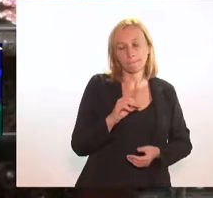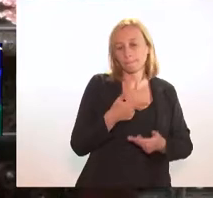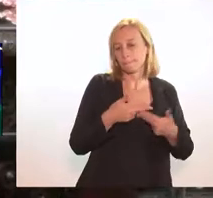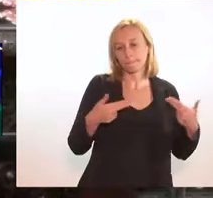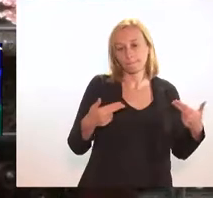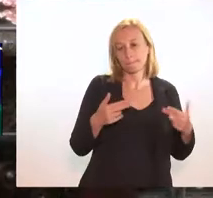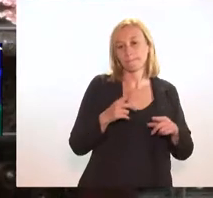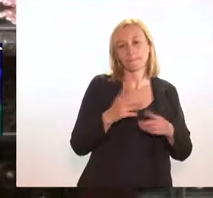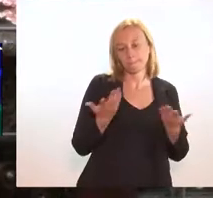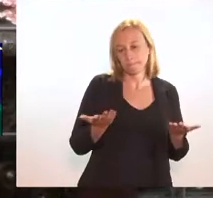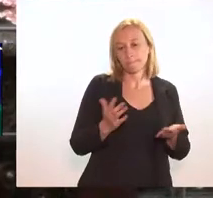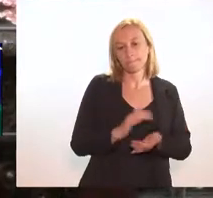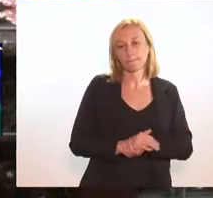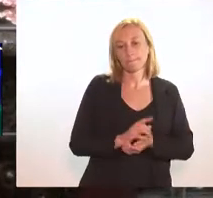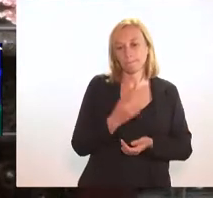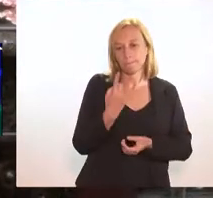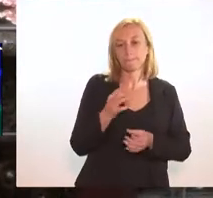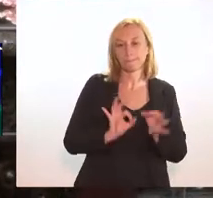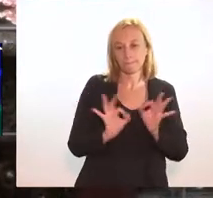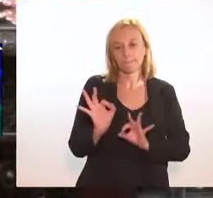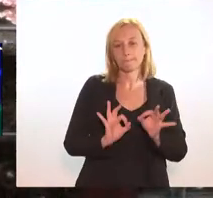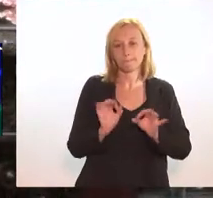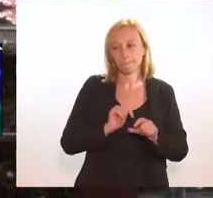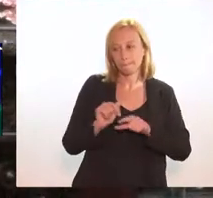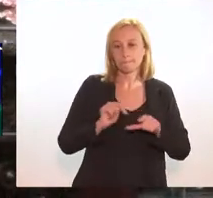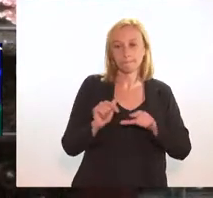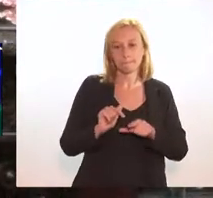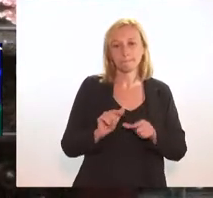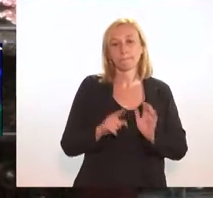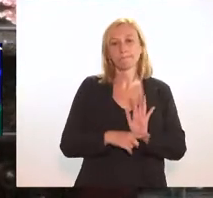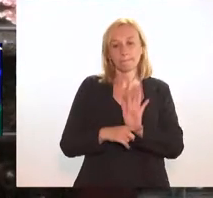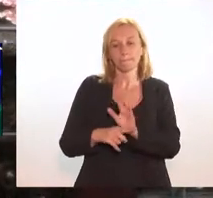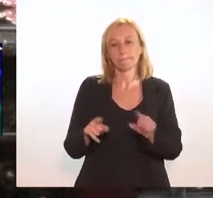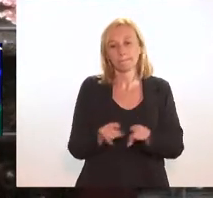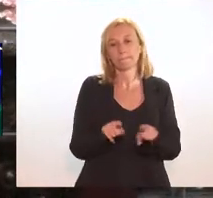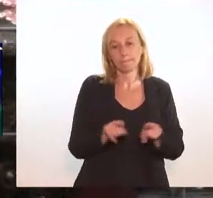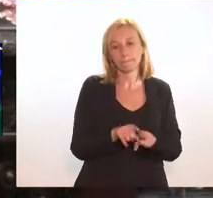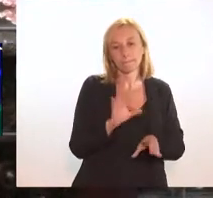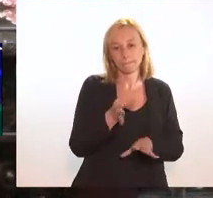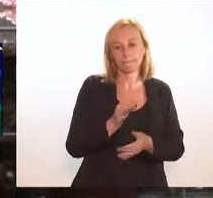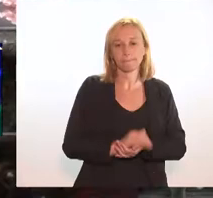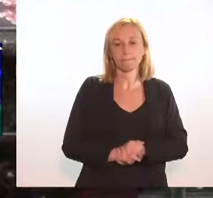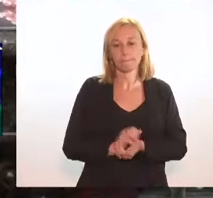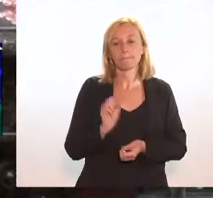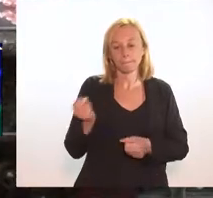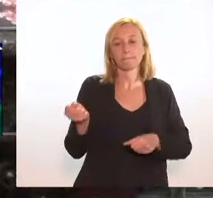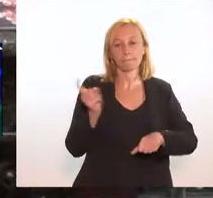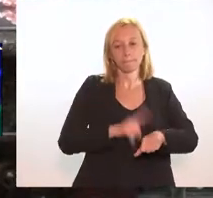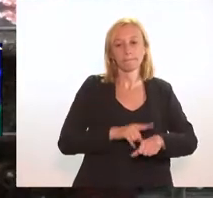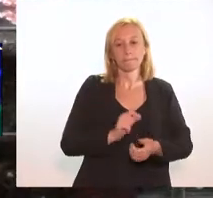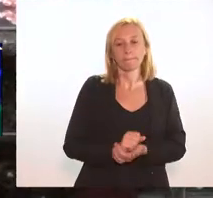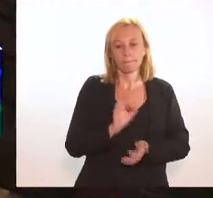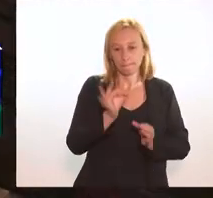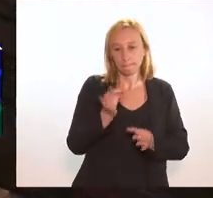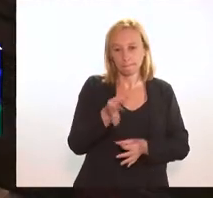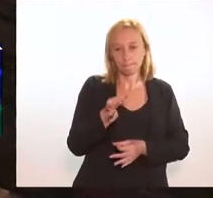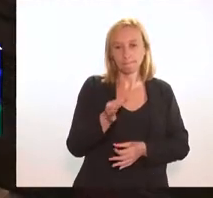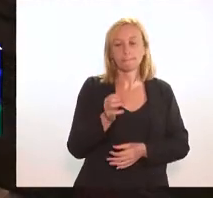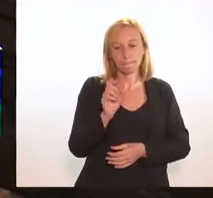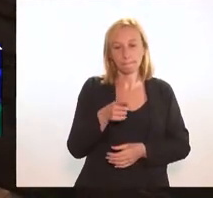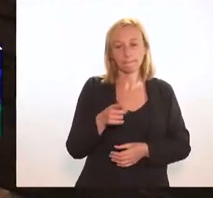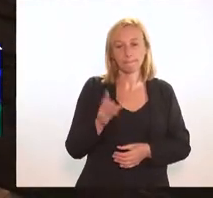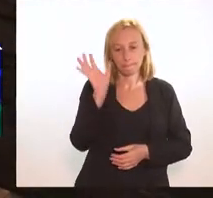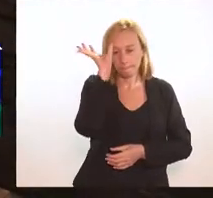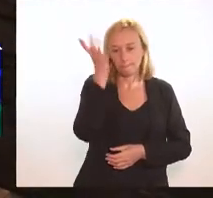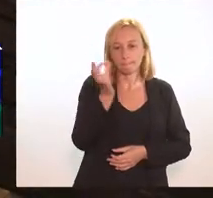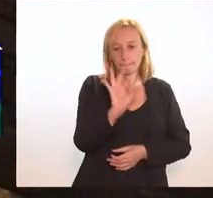objetos. Sim. Então tem um plano de trabalho, é enquadrar no plano de trabalho e ajudar, dá tempo o suficiente. Dá deputada tempo. Deputada Renata. Perfeito. Acho que essa